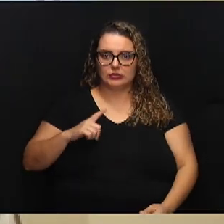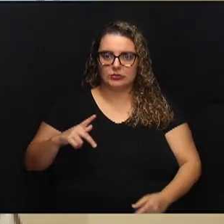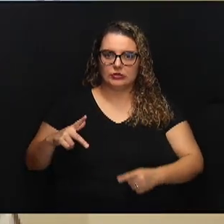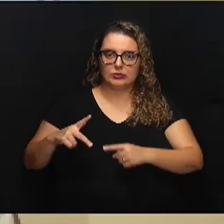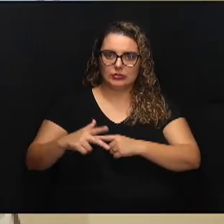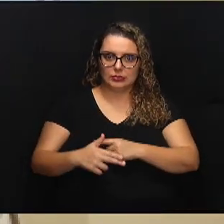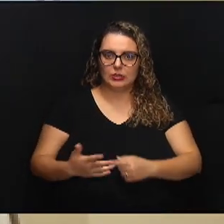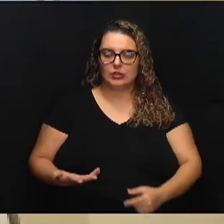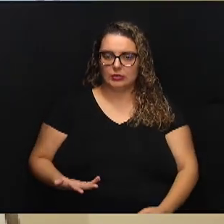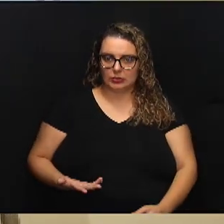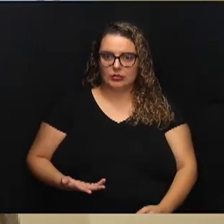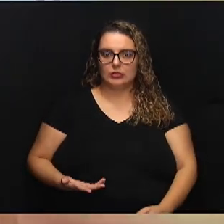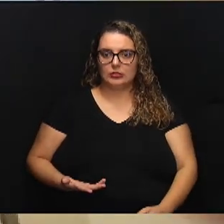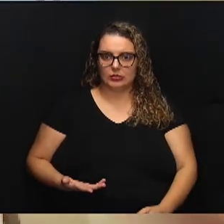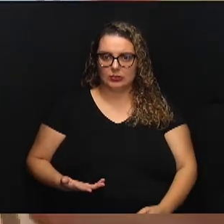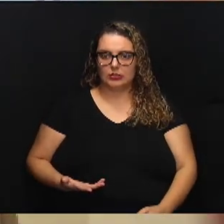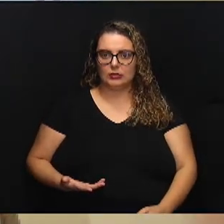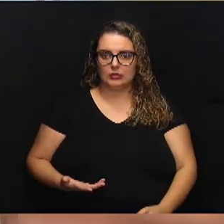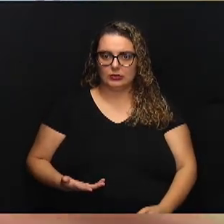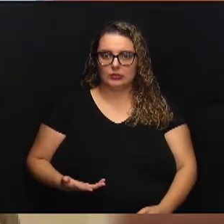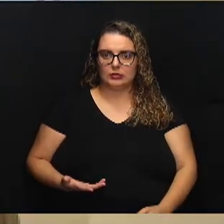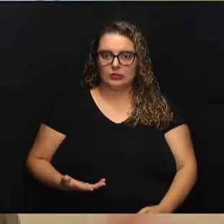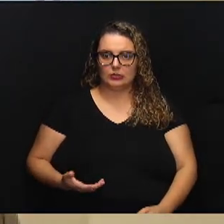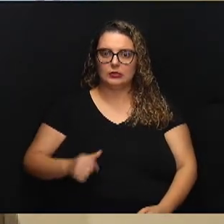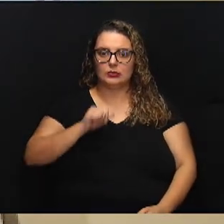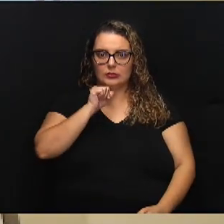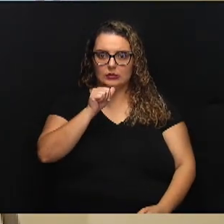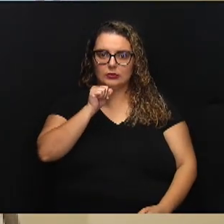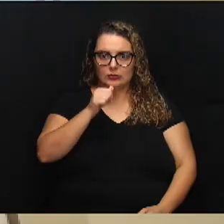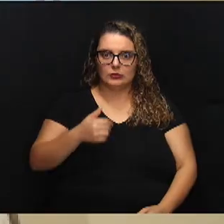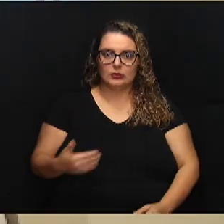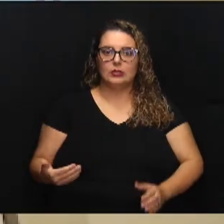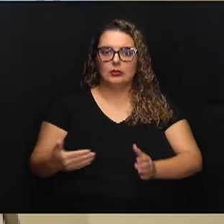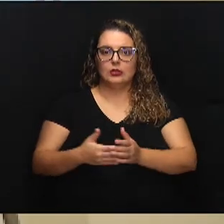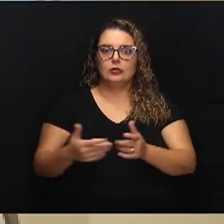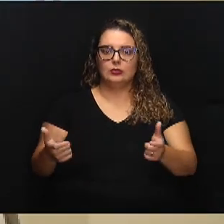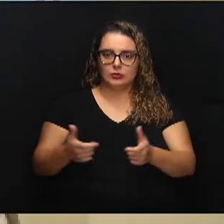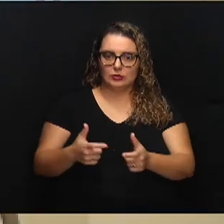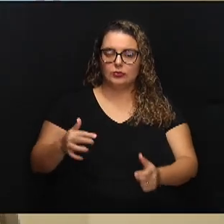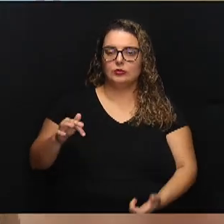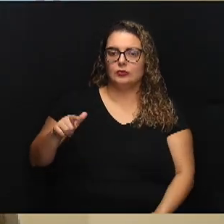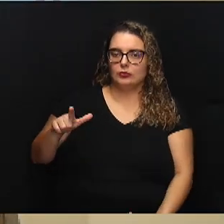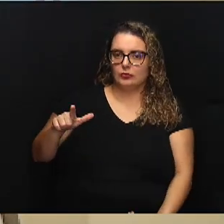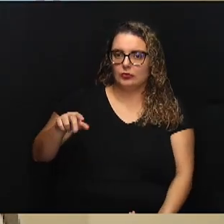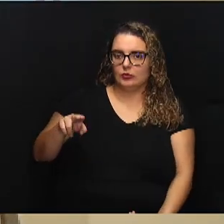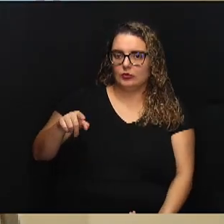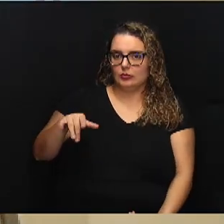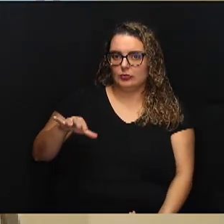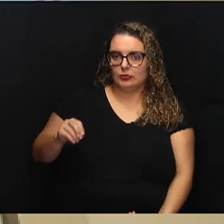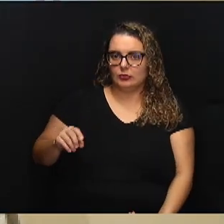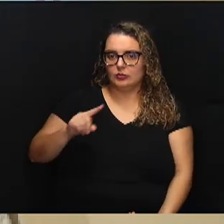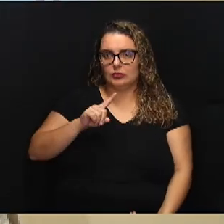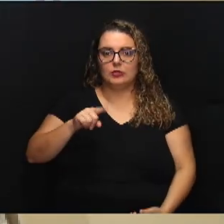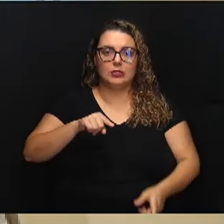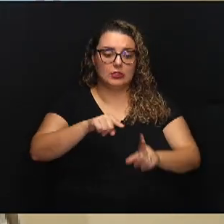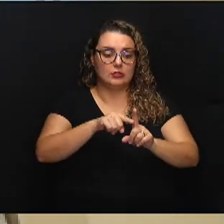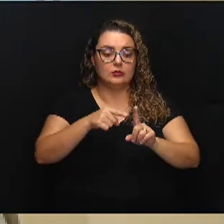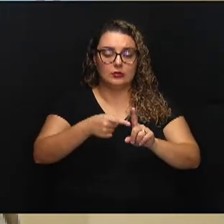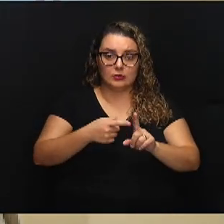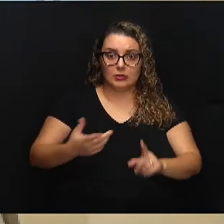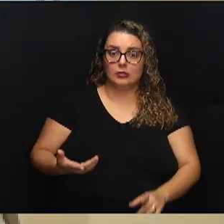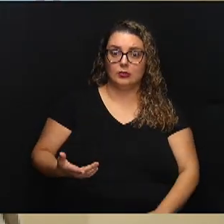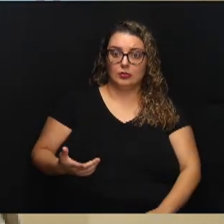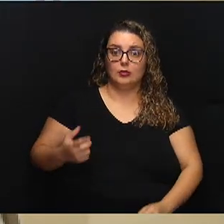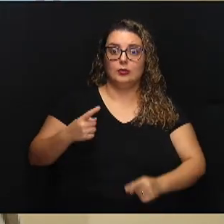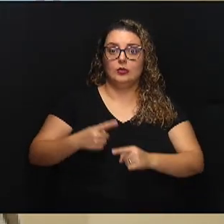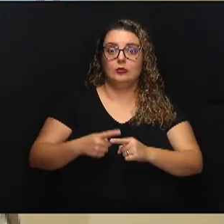interrupção da menstruação ou até mesmo uma diminuição do fluxo menstrual e também as mulheres não engravidam, e isso acaba